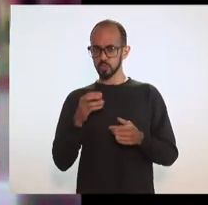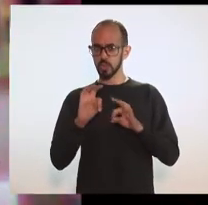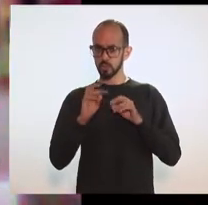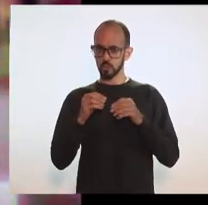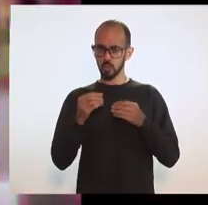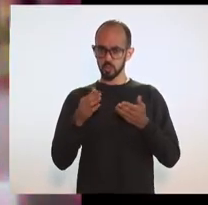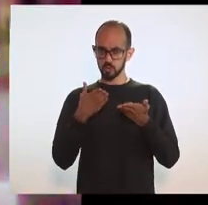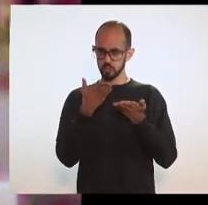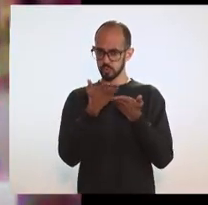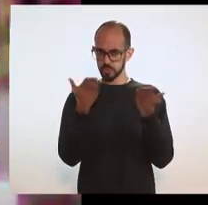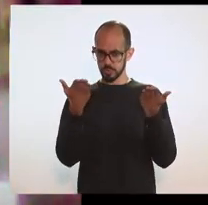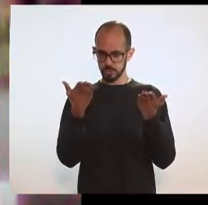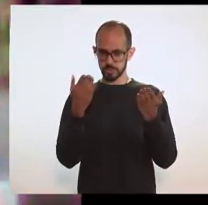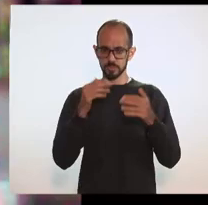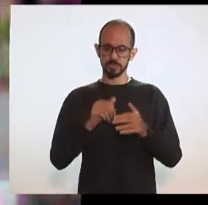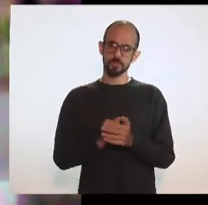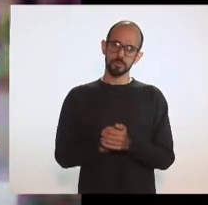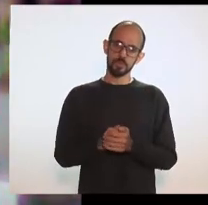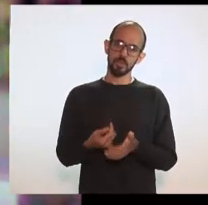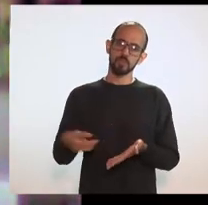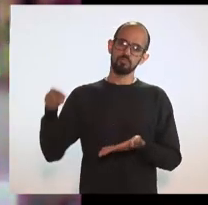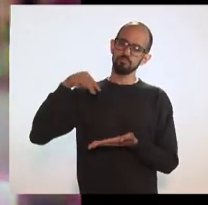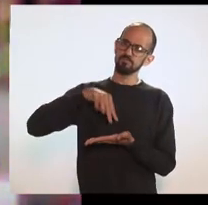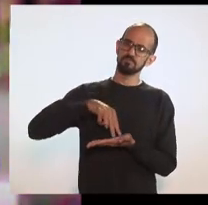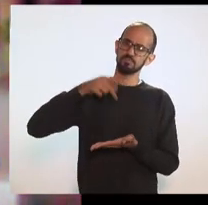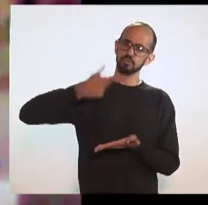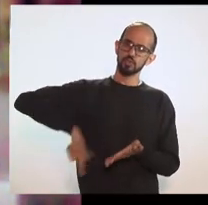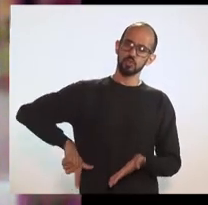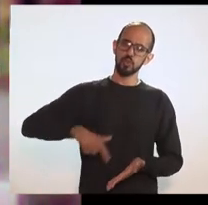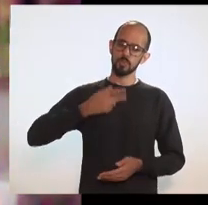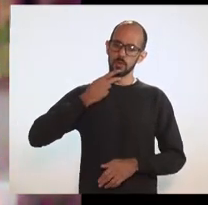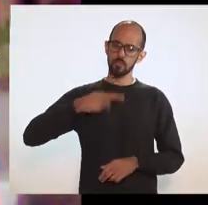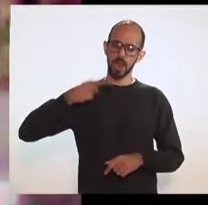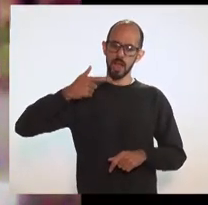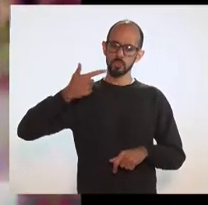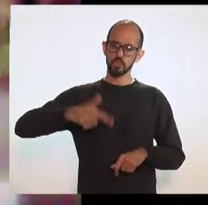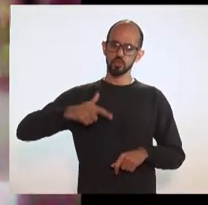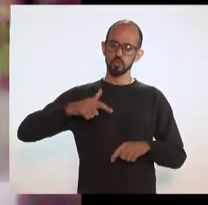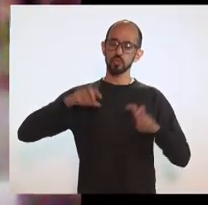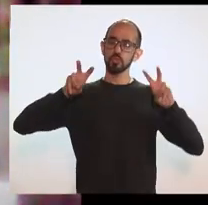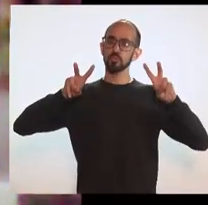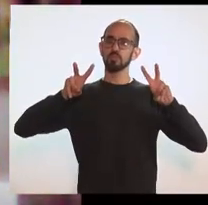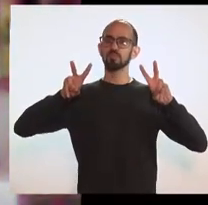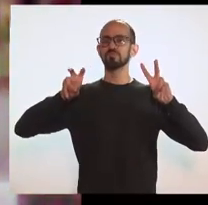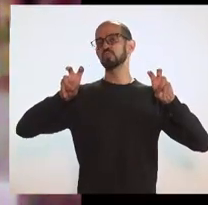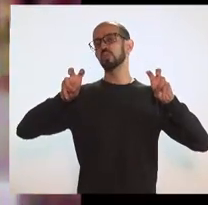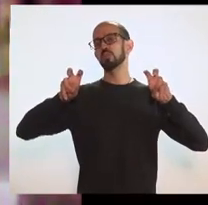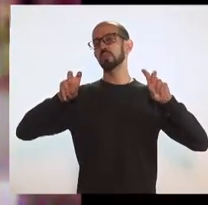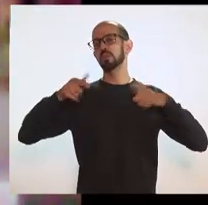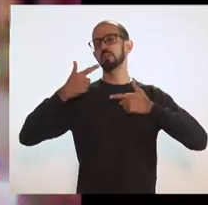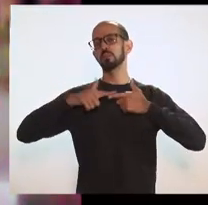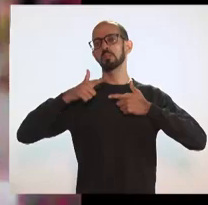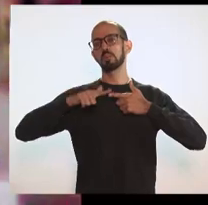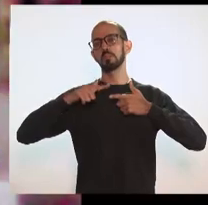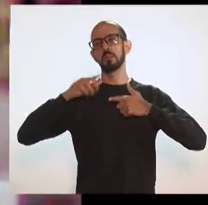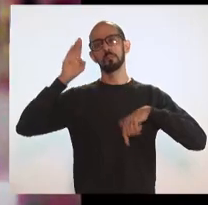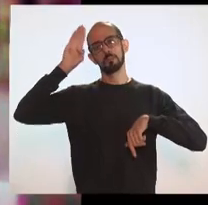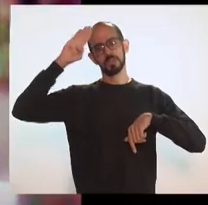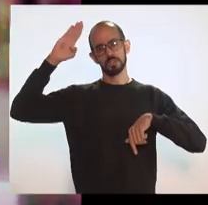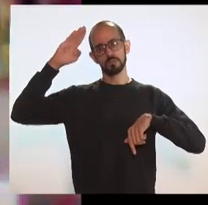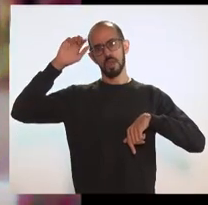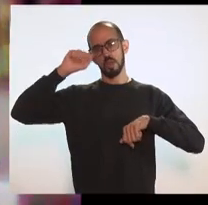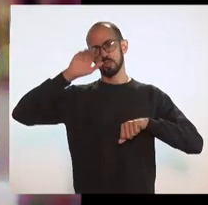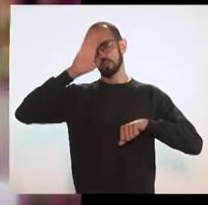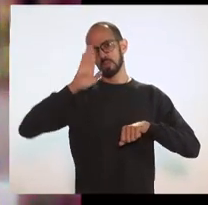assiste eu venho mais uma vez ao plenário vai falar sobre o problema Central que a humanidade atravessa os bom e que o